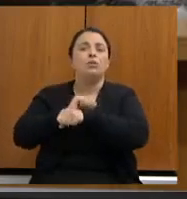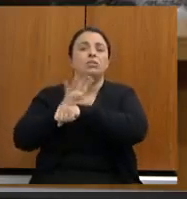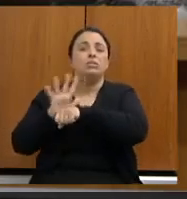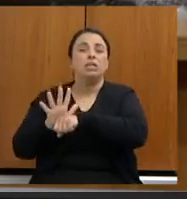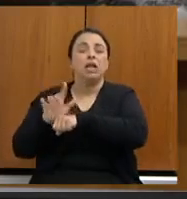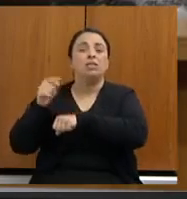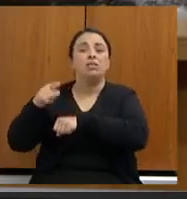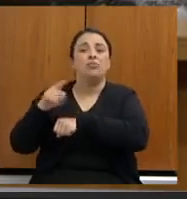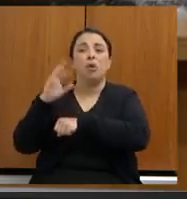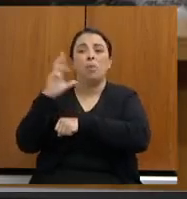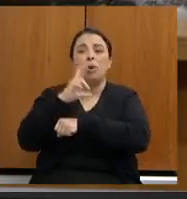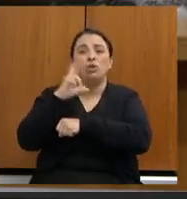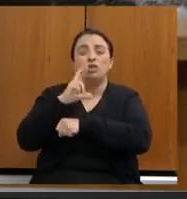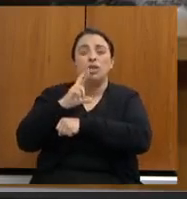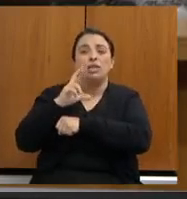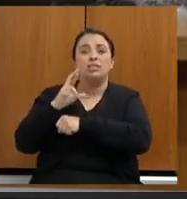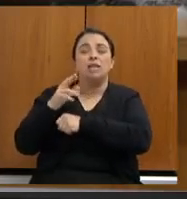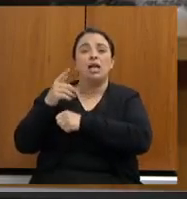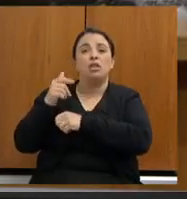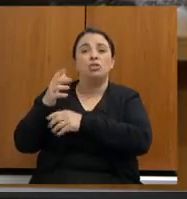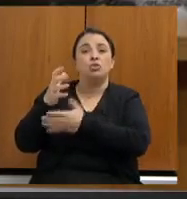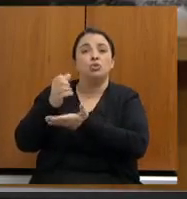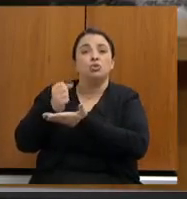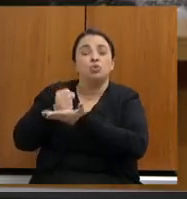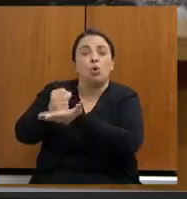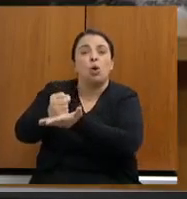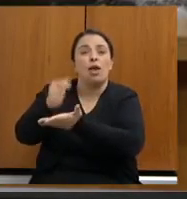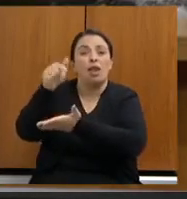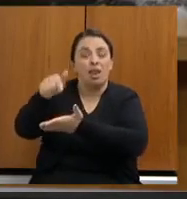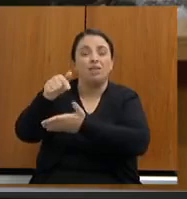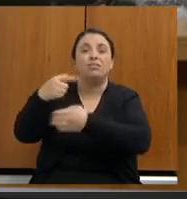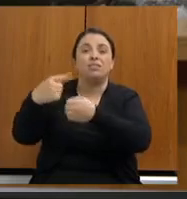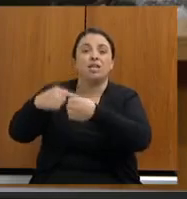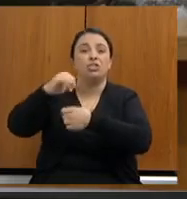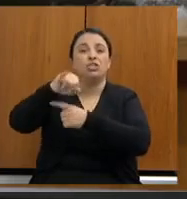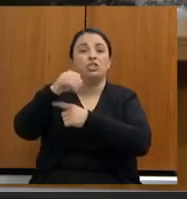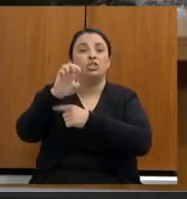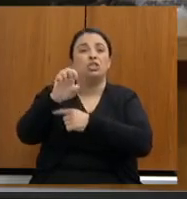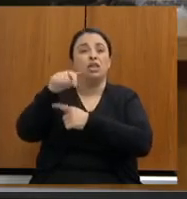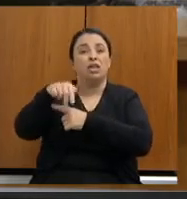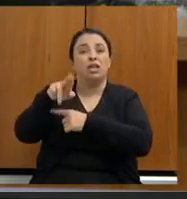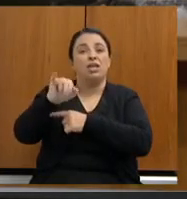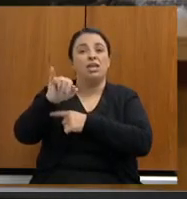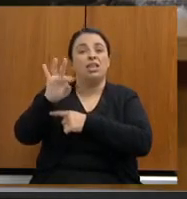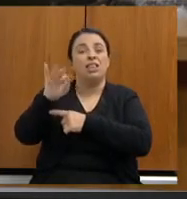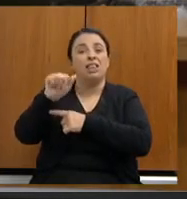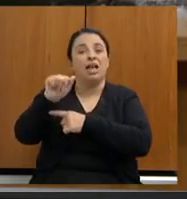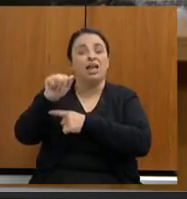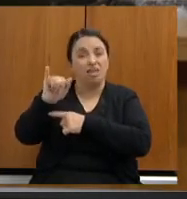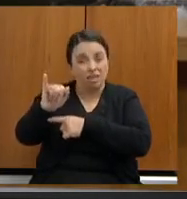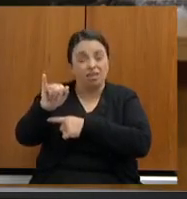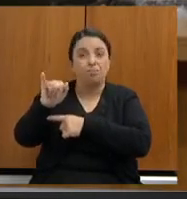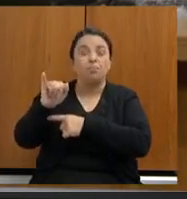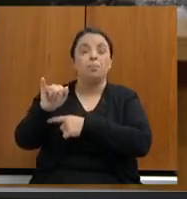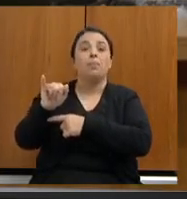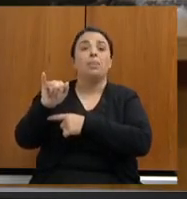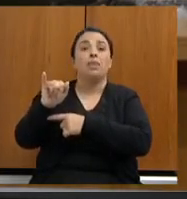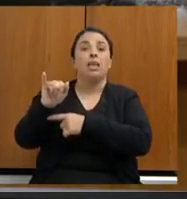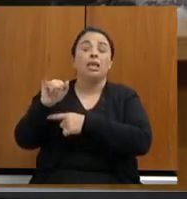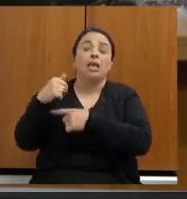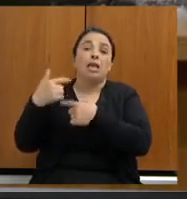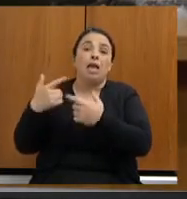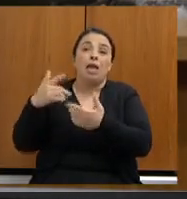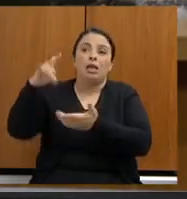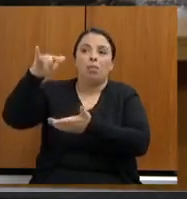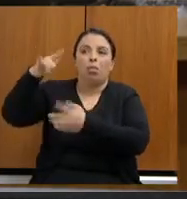de jequitaí sofreu um acidente e agradecemos a Deus pela vida de todos aqueles que